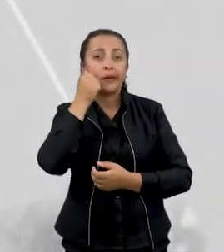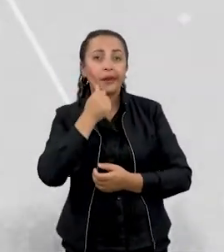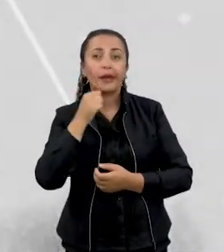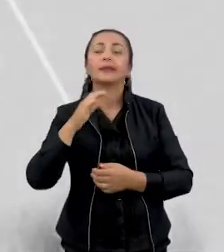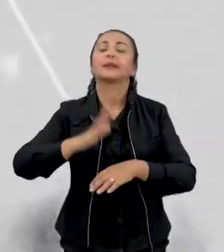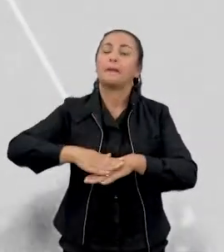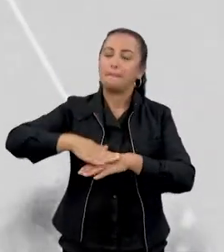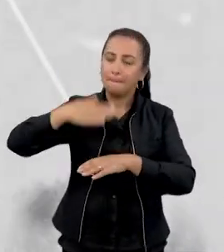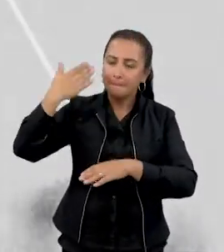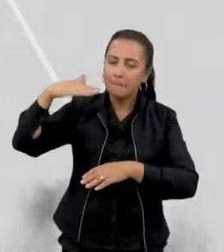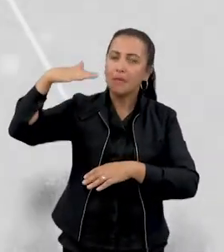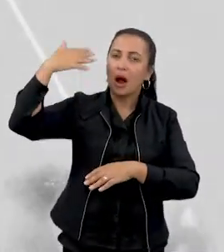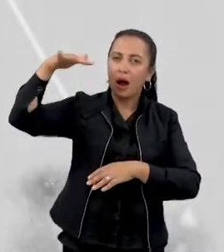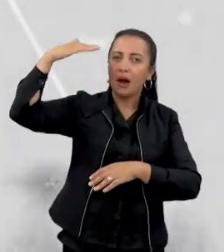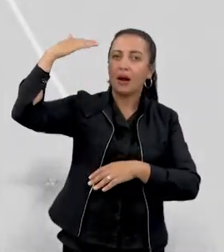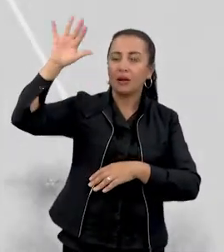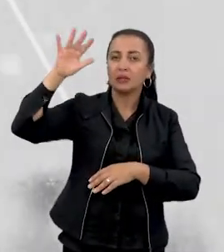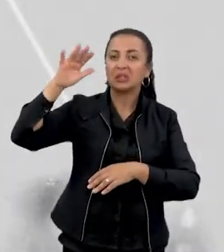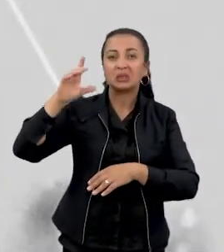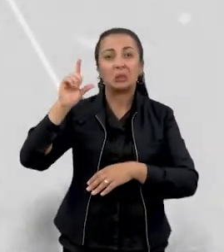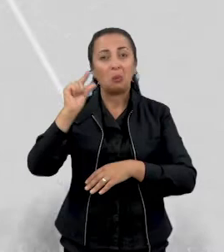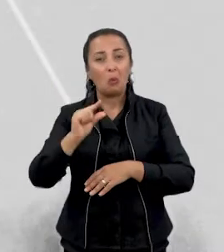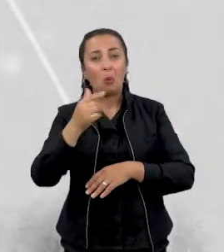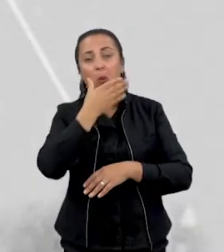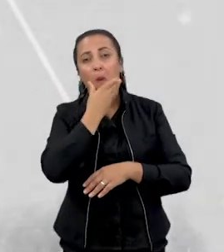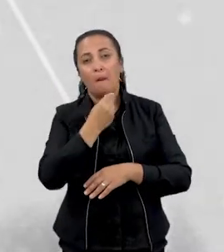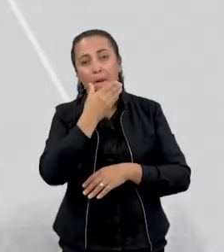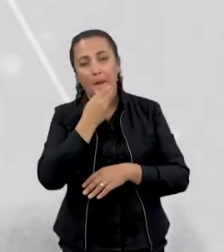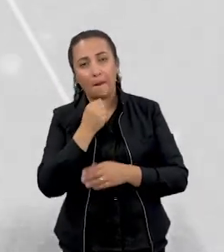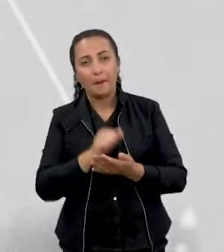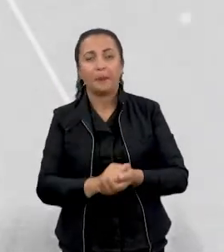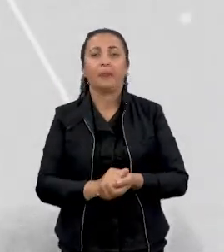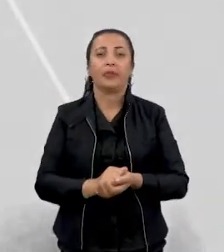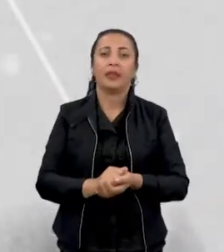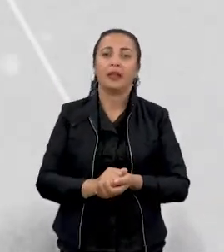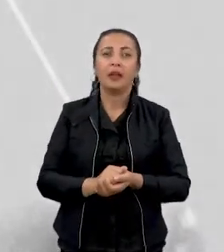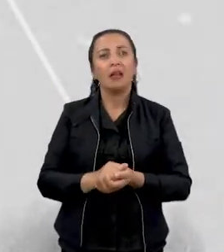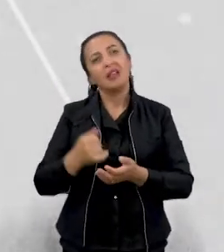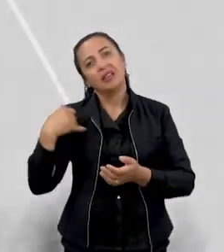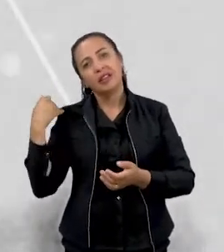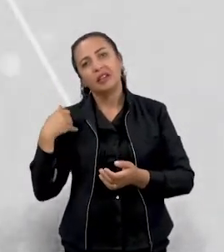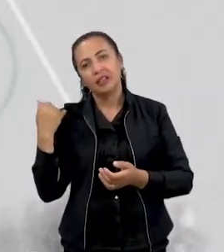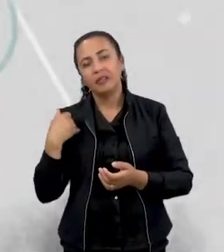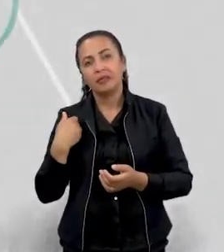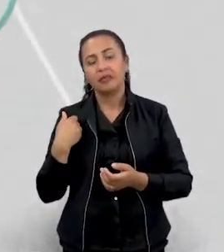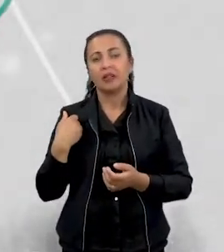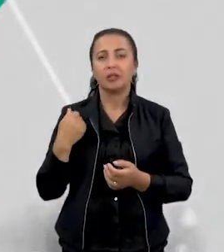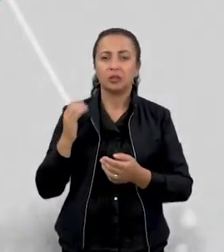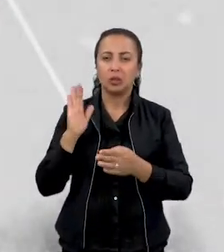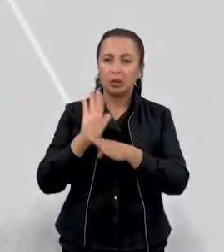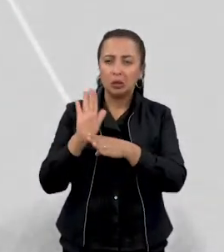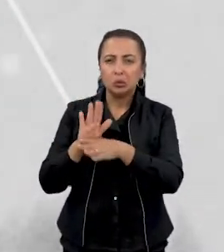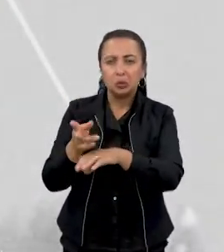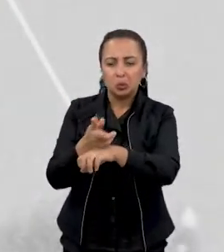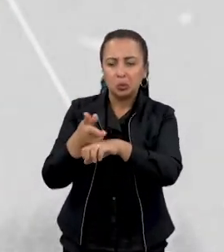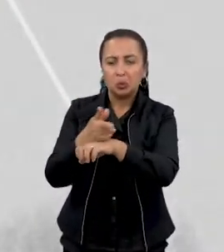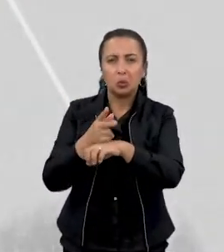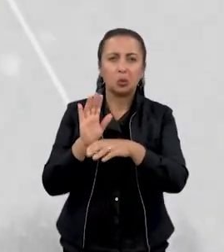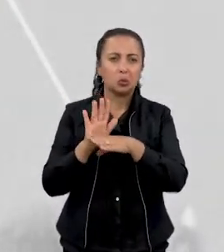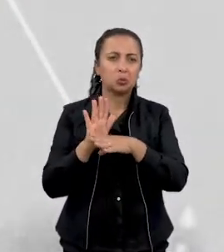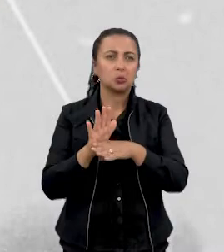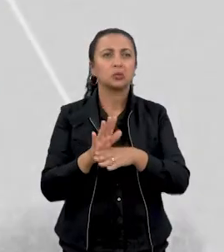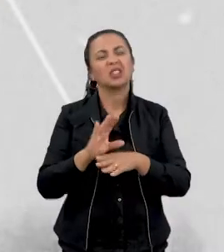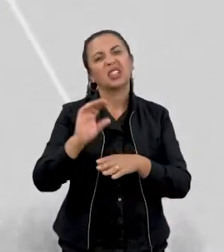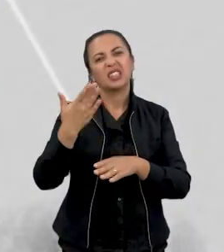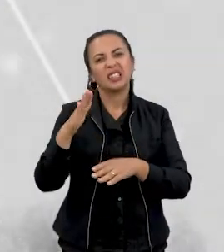sexo feminino foram bem maior, sobressaíram os do sexo masculino, e a faixa máxima que procuraram